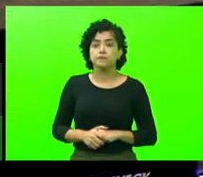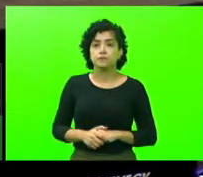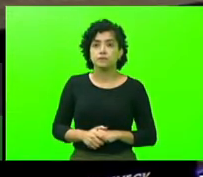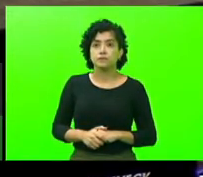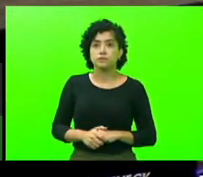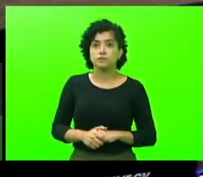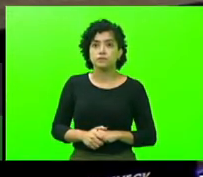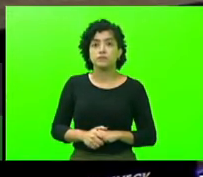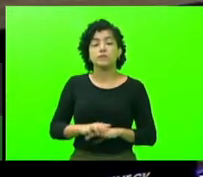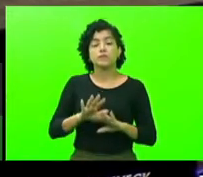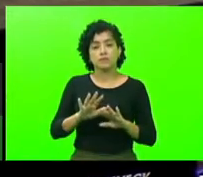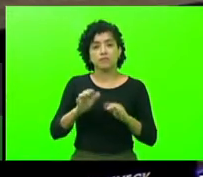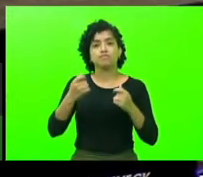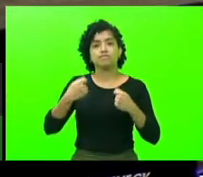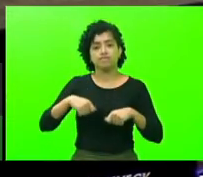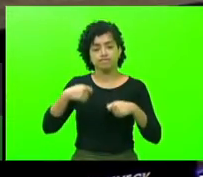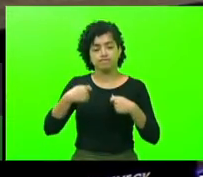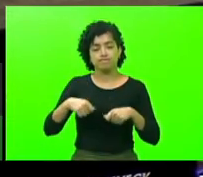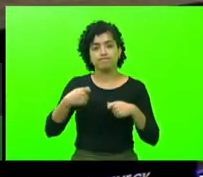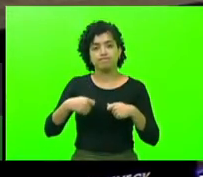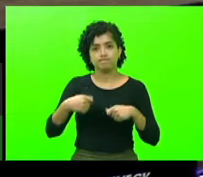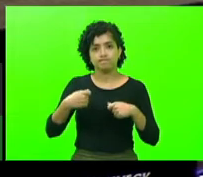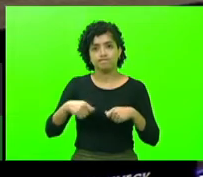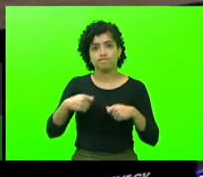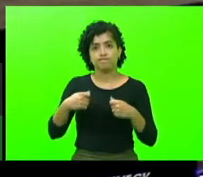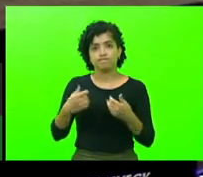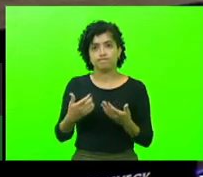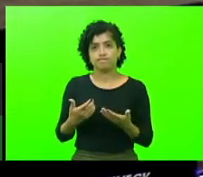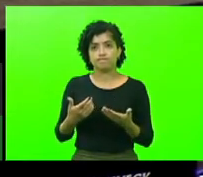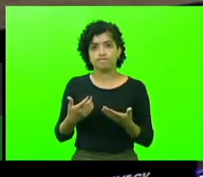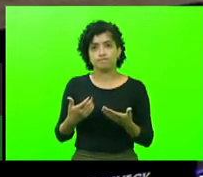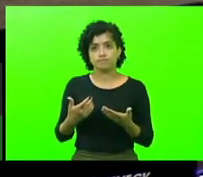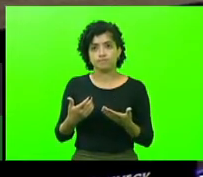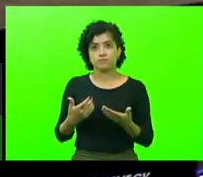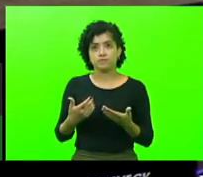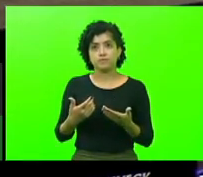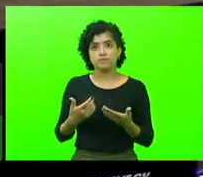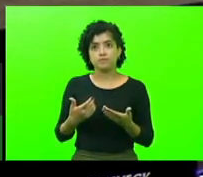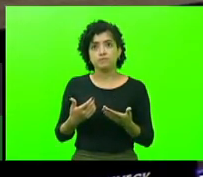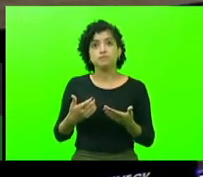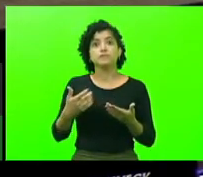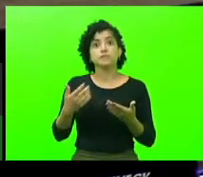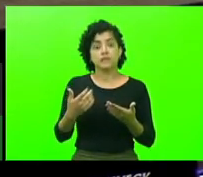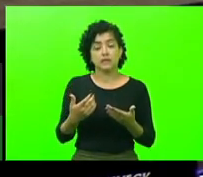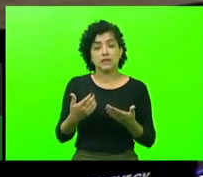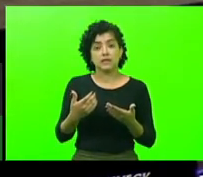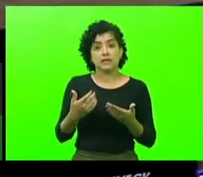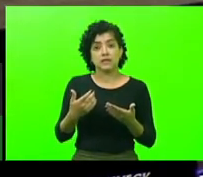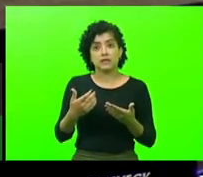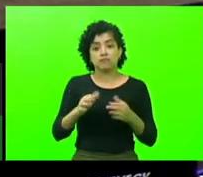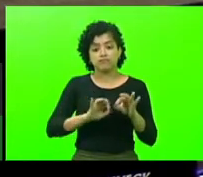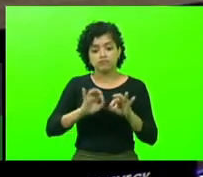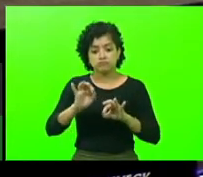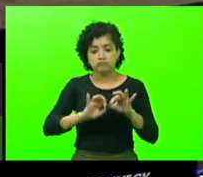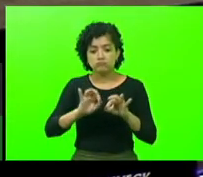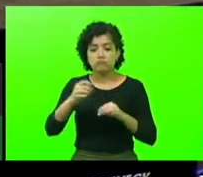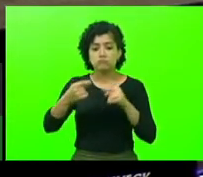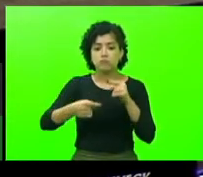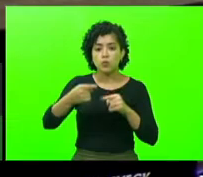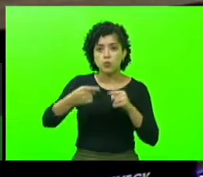Há necessidade, sim, de praticar uma política ou programa